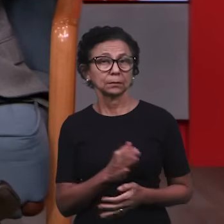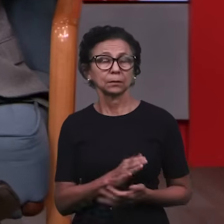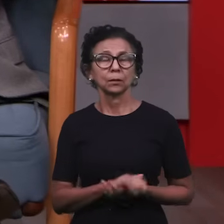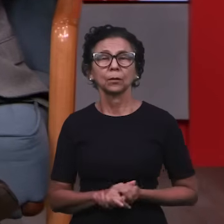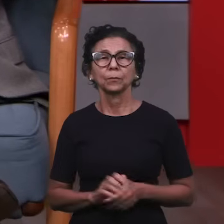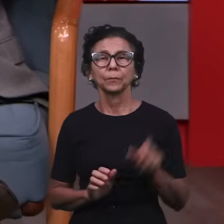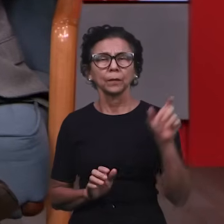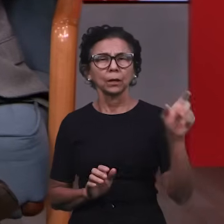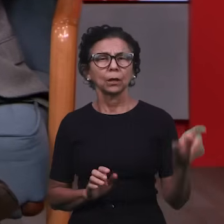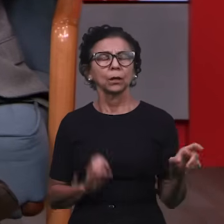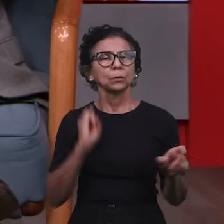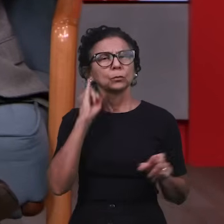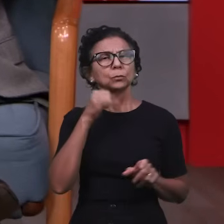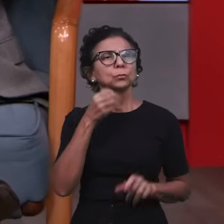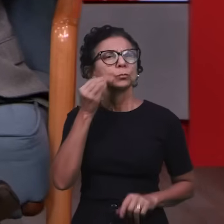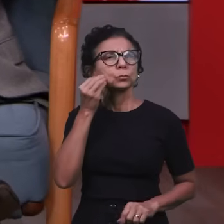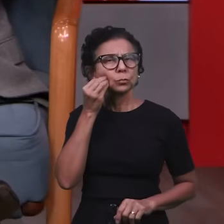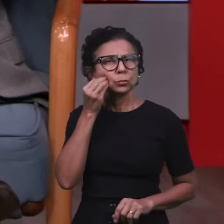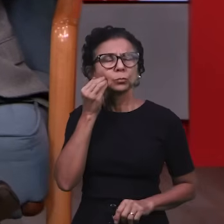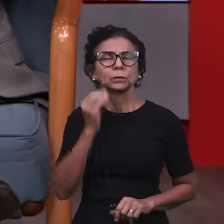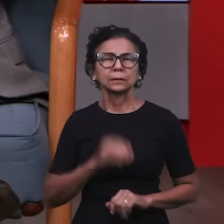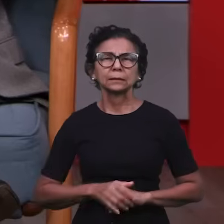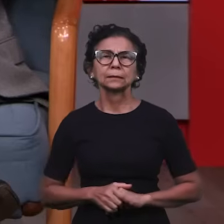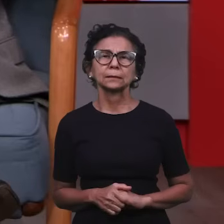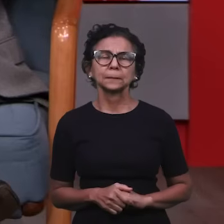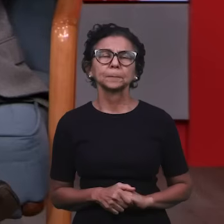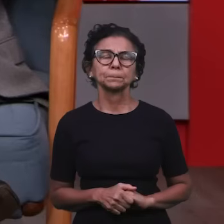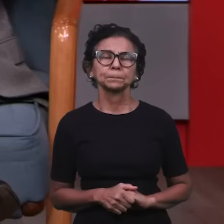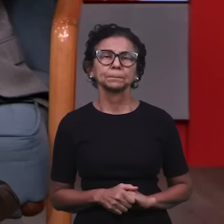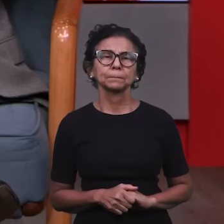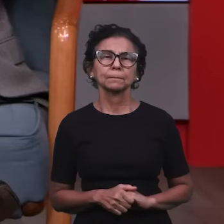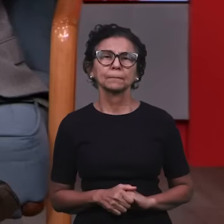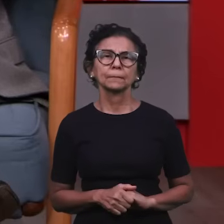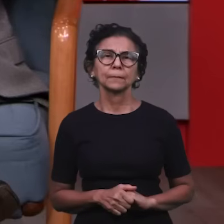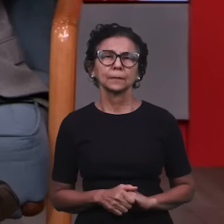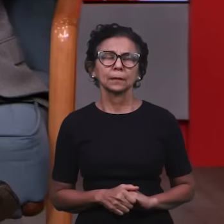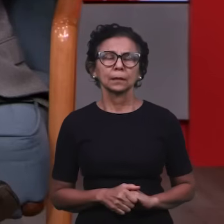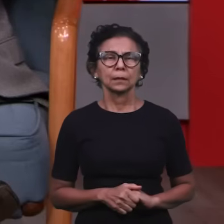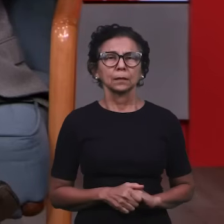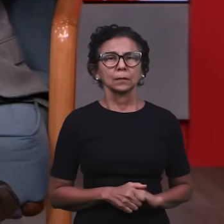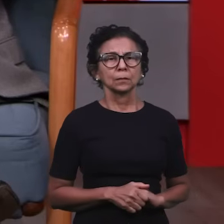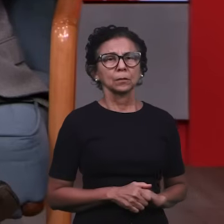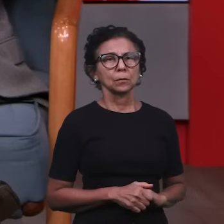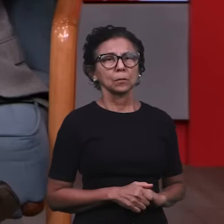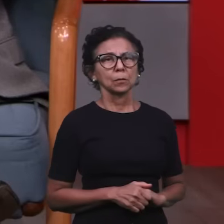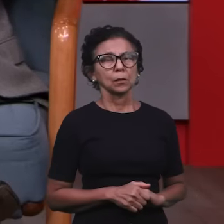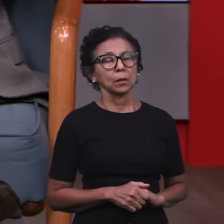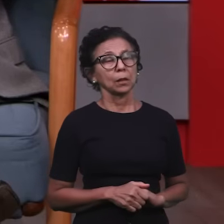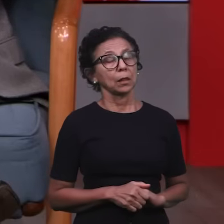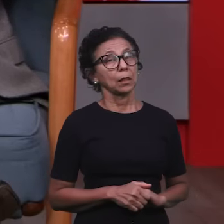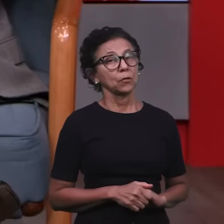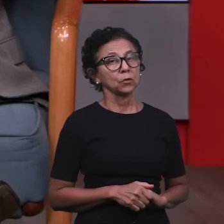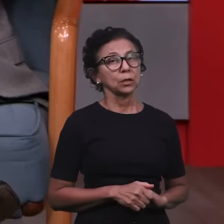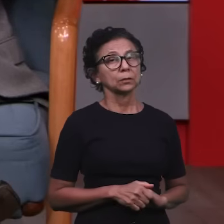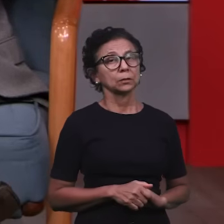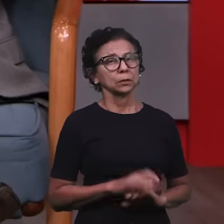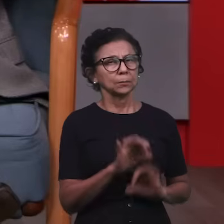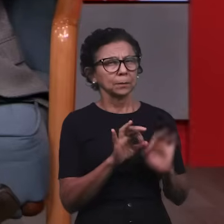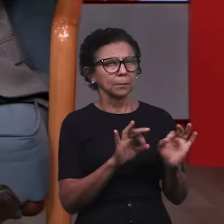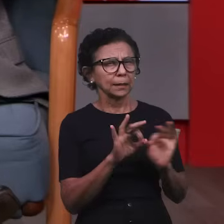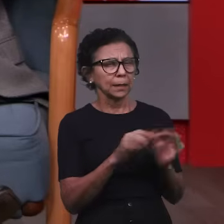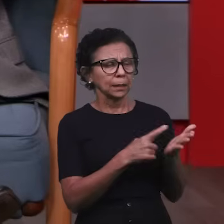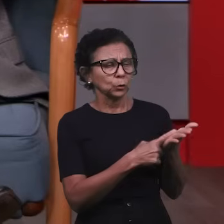Judas, que já tinha preparado tudo para entregar